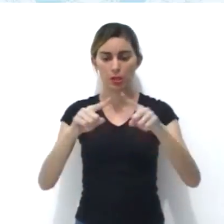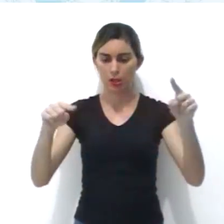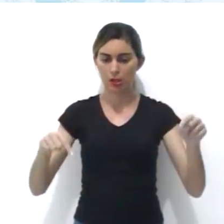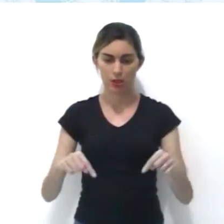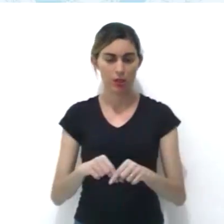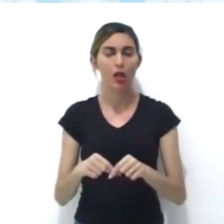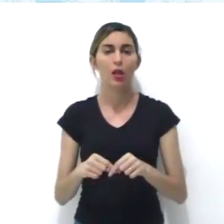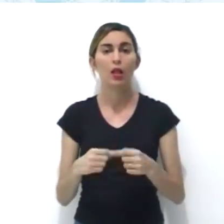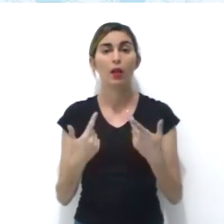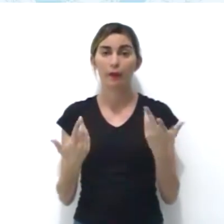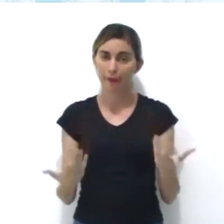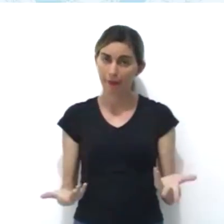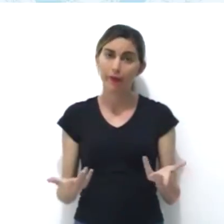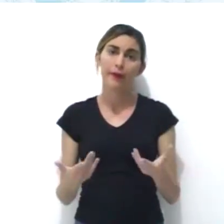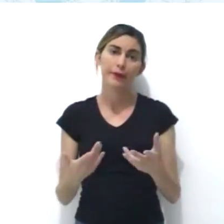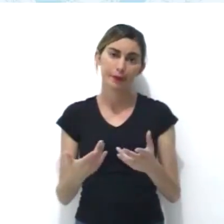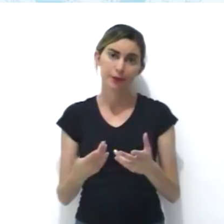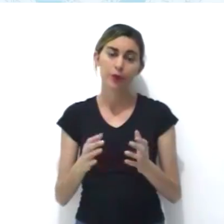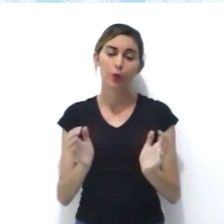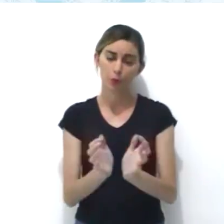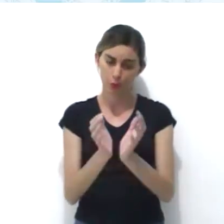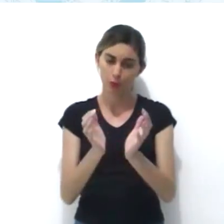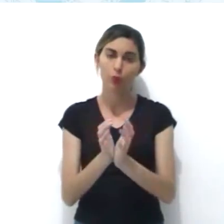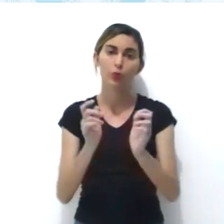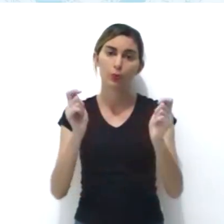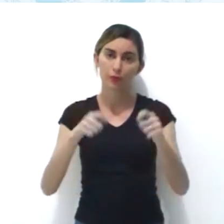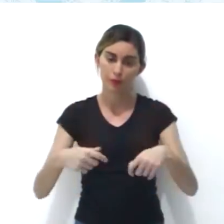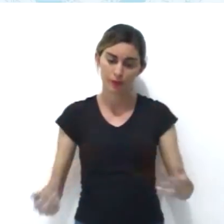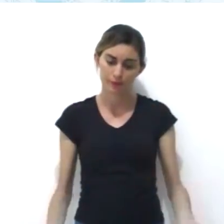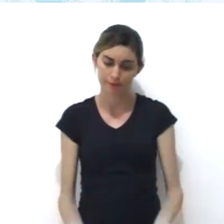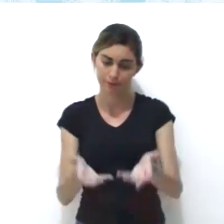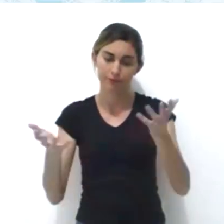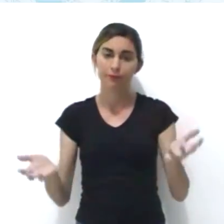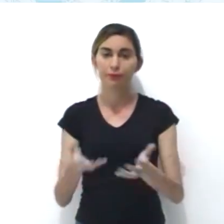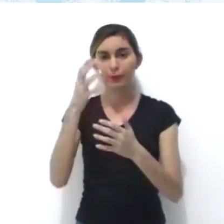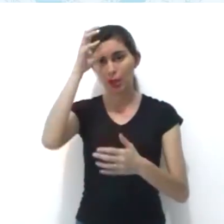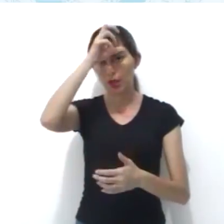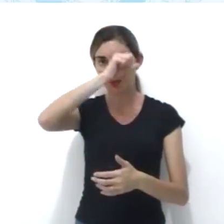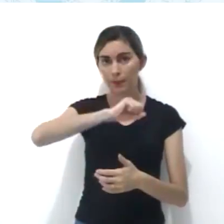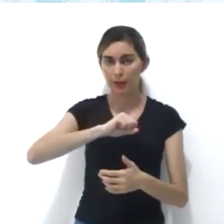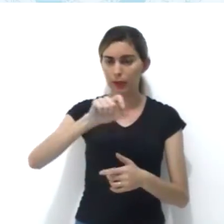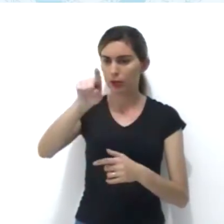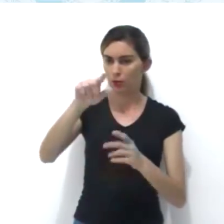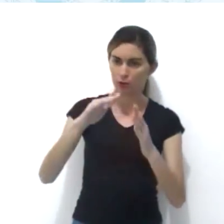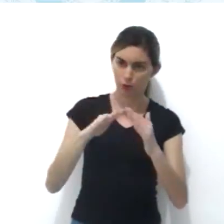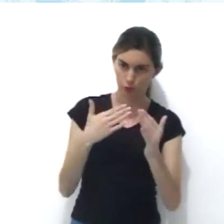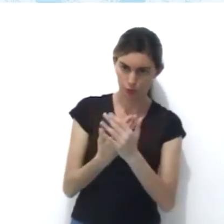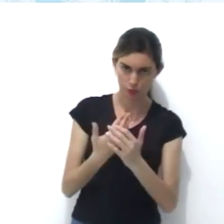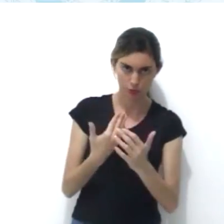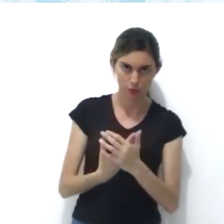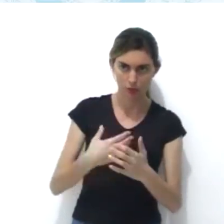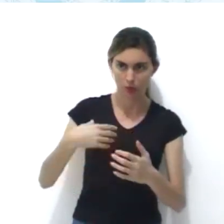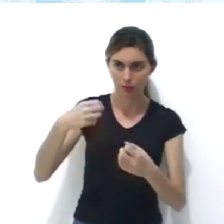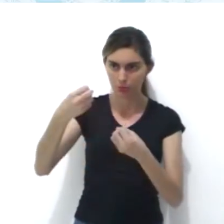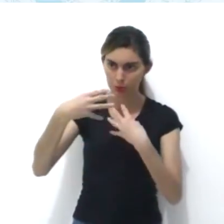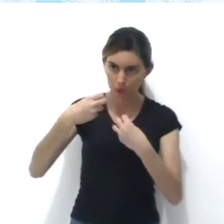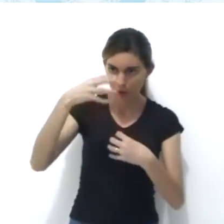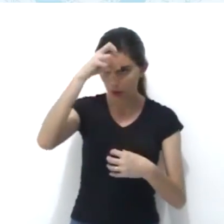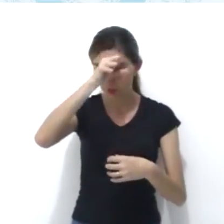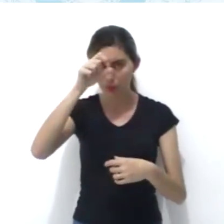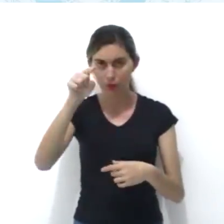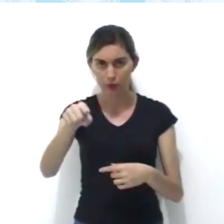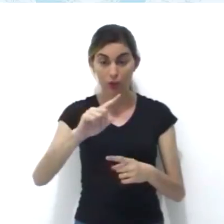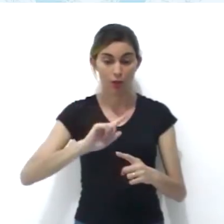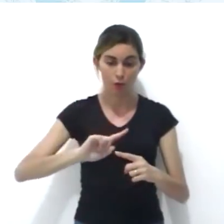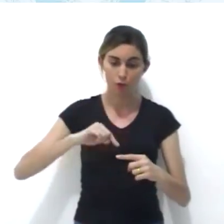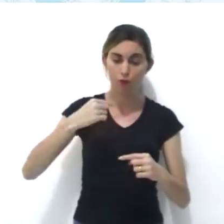do que a sala de aula permite, é o que o clube vai potencializar. Então, aprendi ali na escola, né, aprendi ali